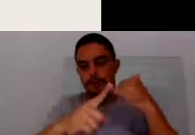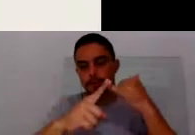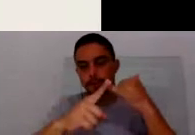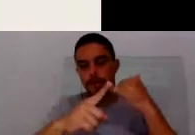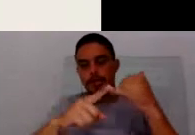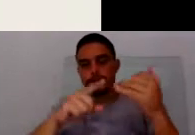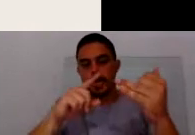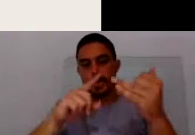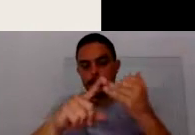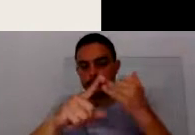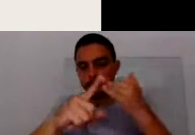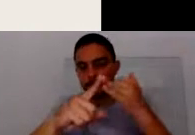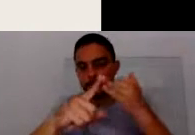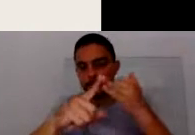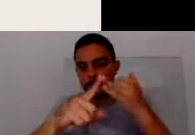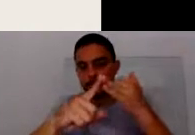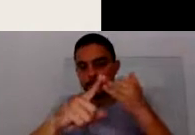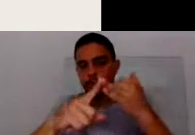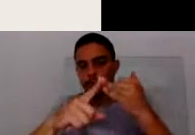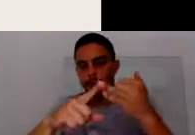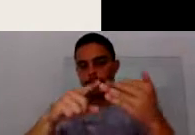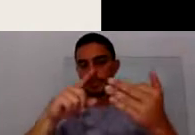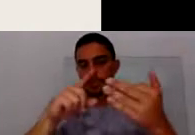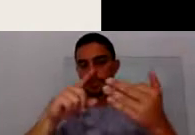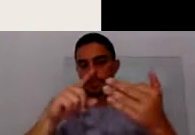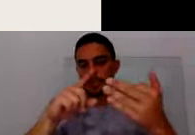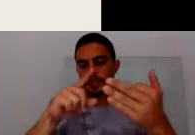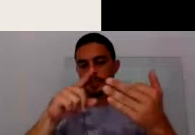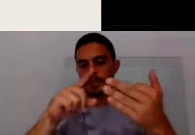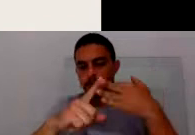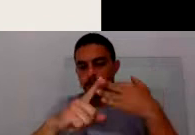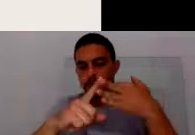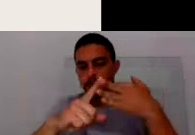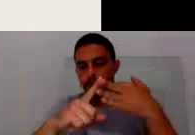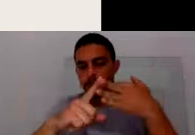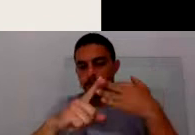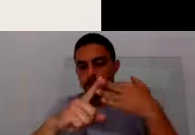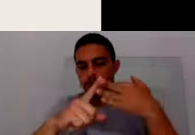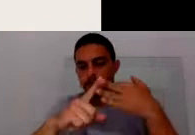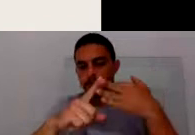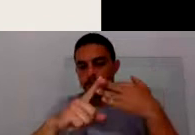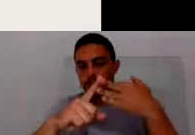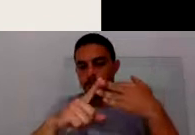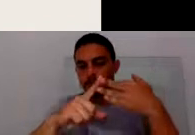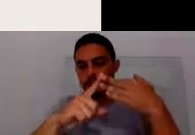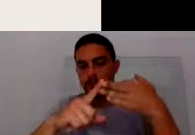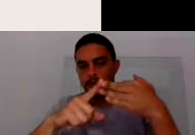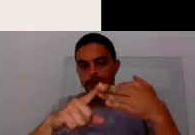tá? Localizada, superfície,